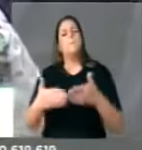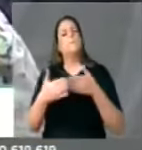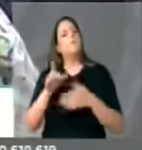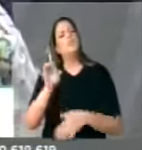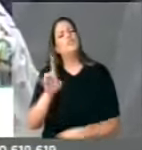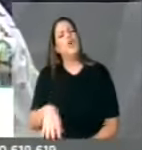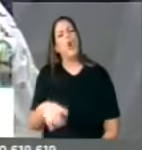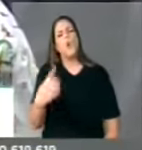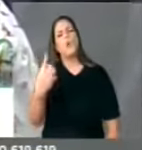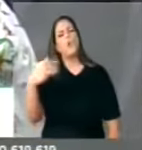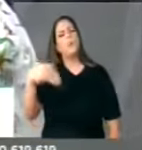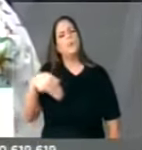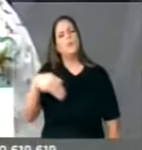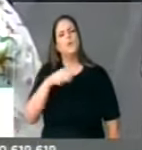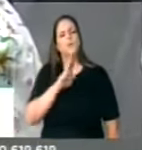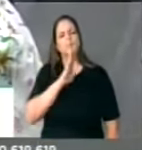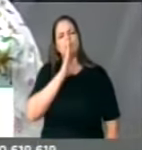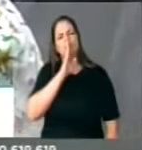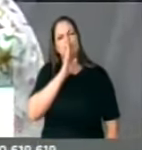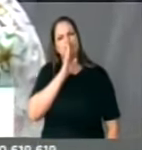silêncio.